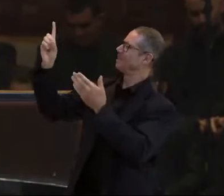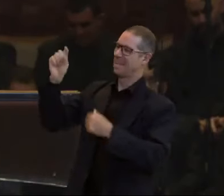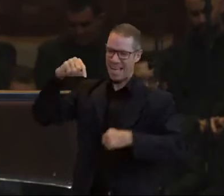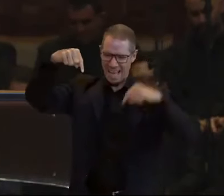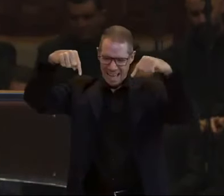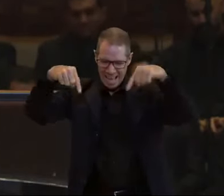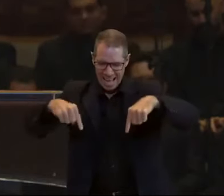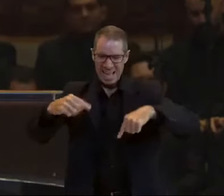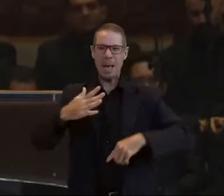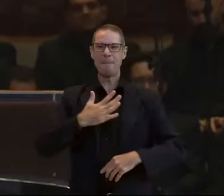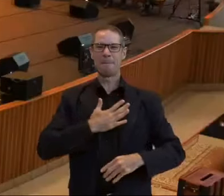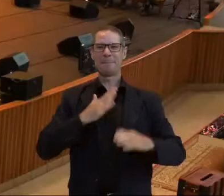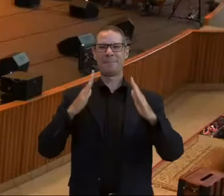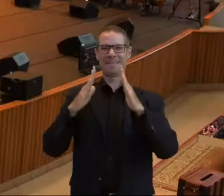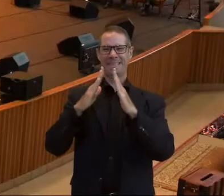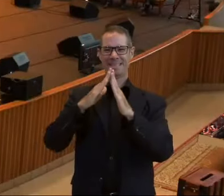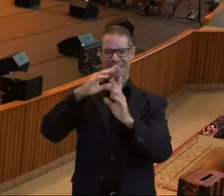igreja.